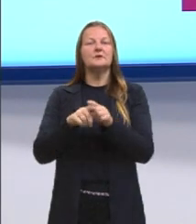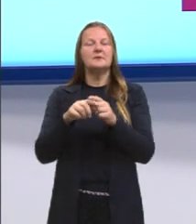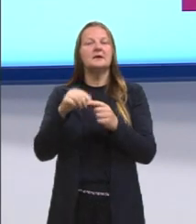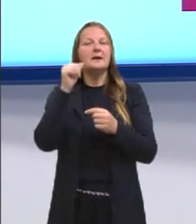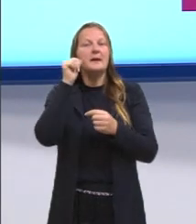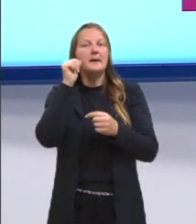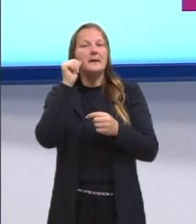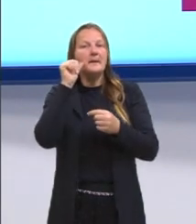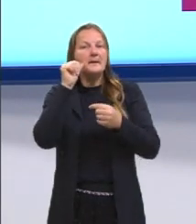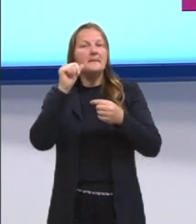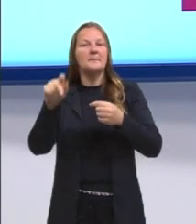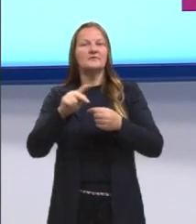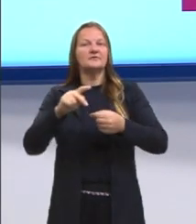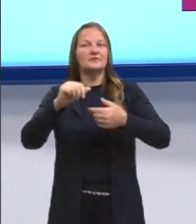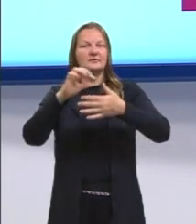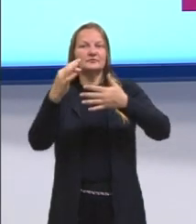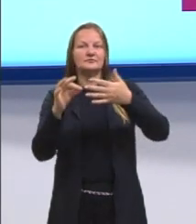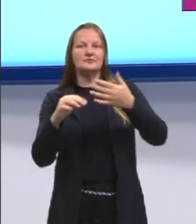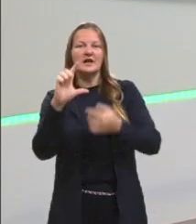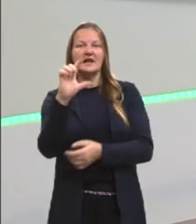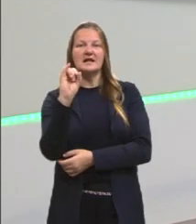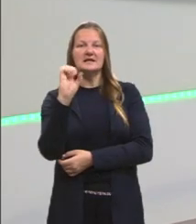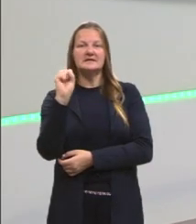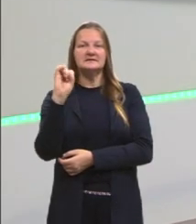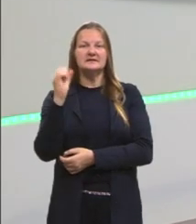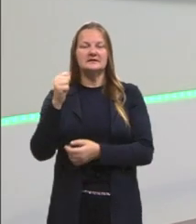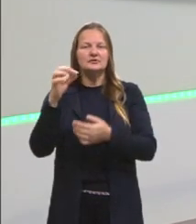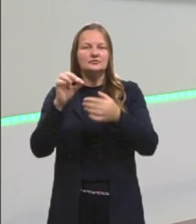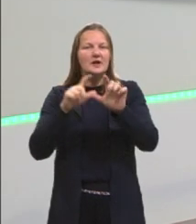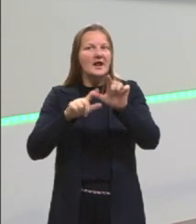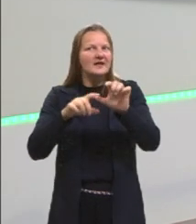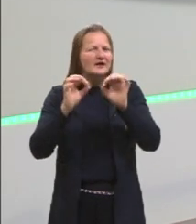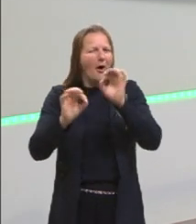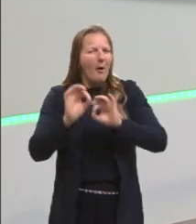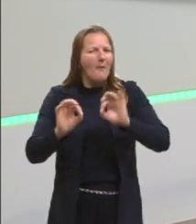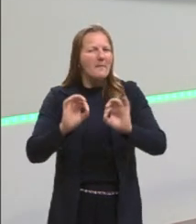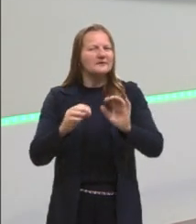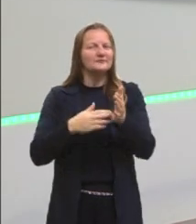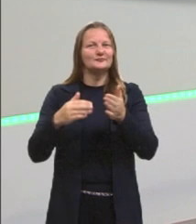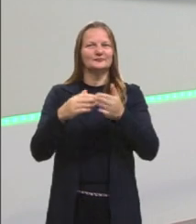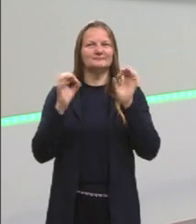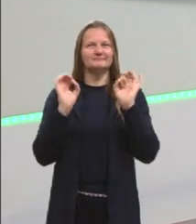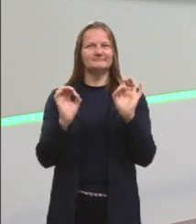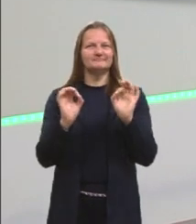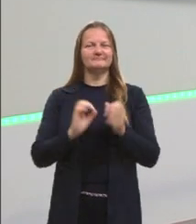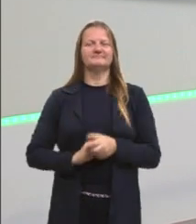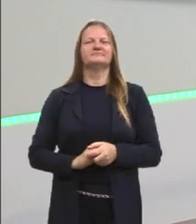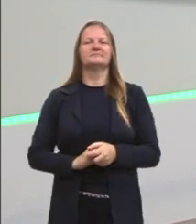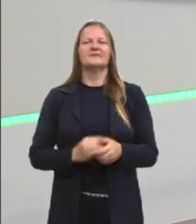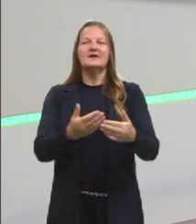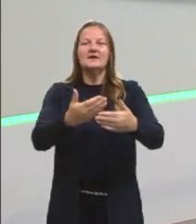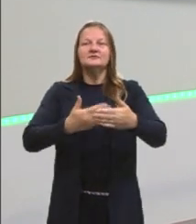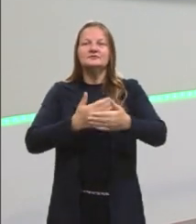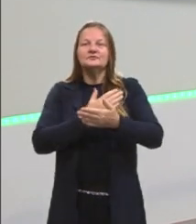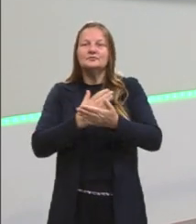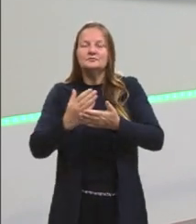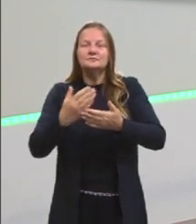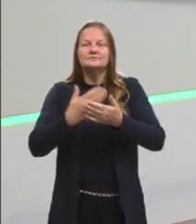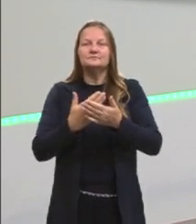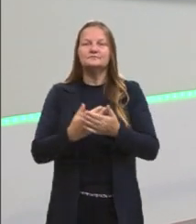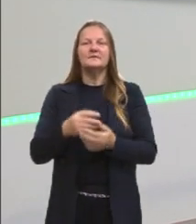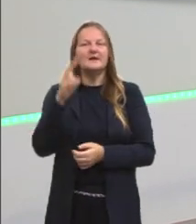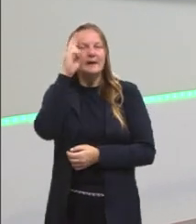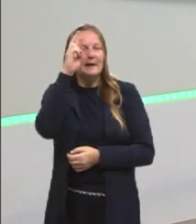corretora Lisiane para que ela fique sempre redondinha para você certo antes de começarmos as aulas